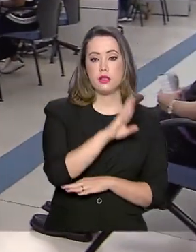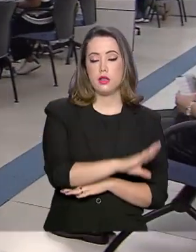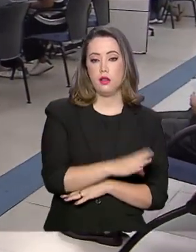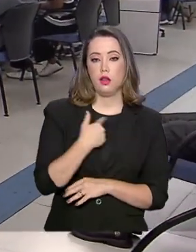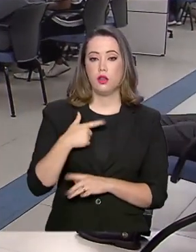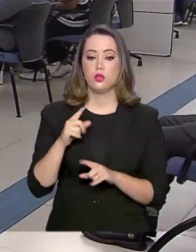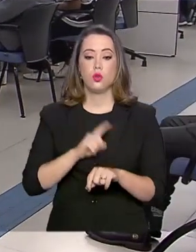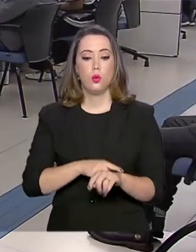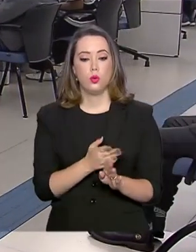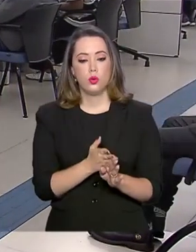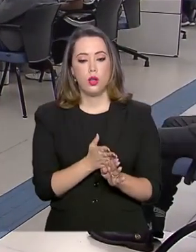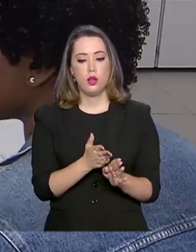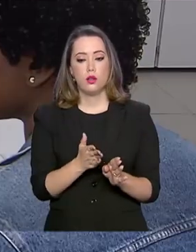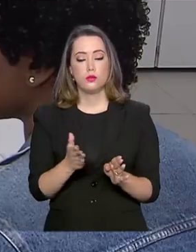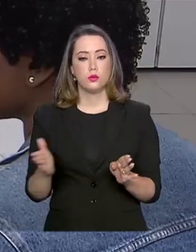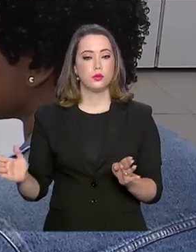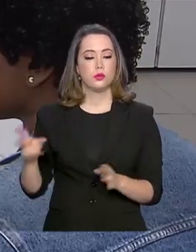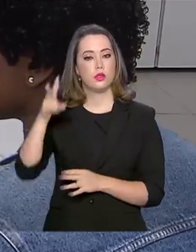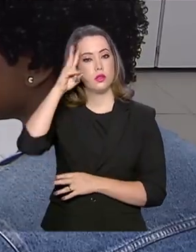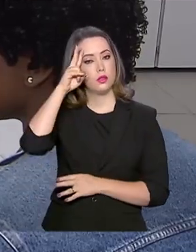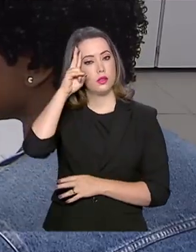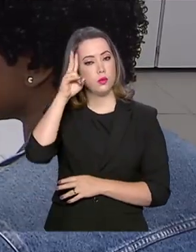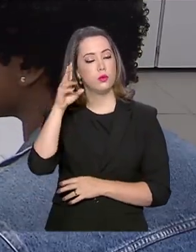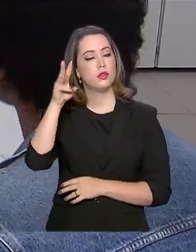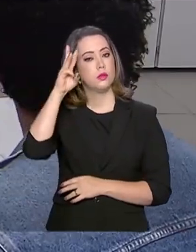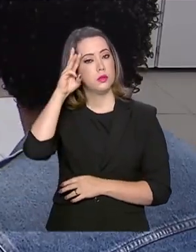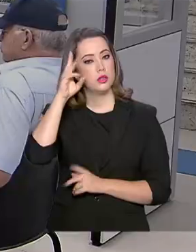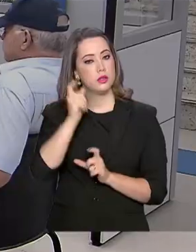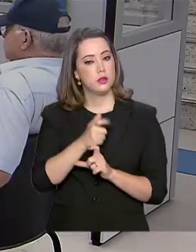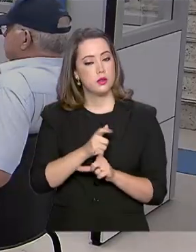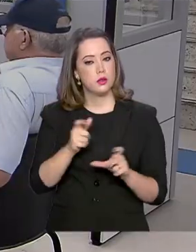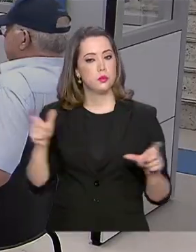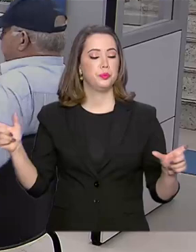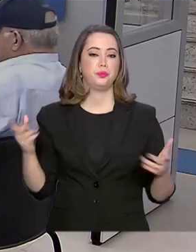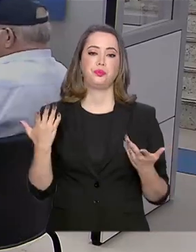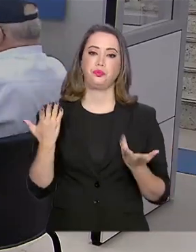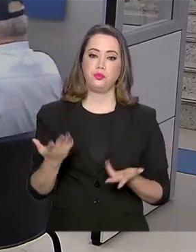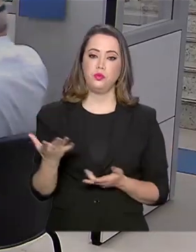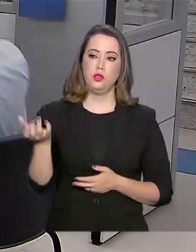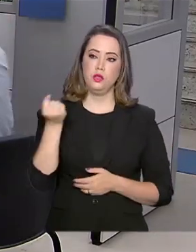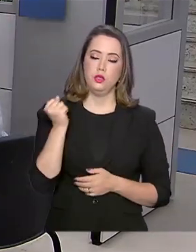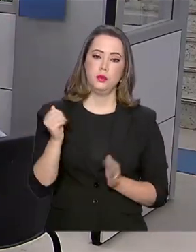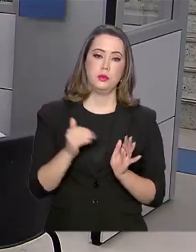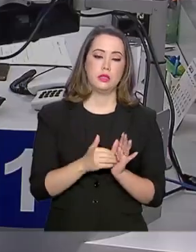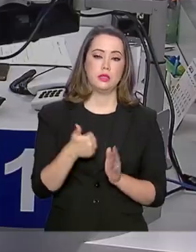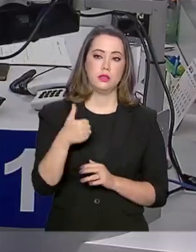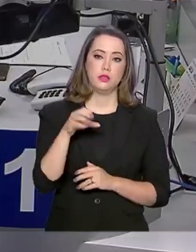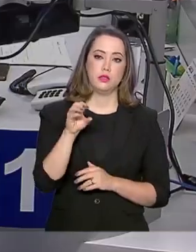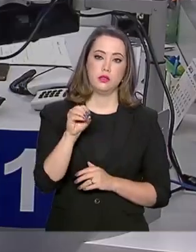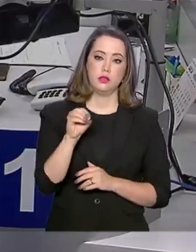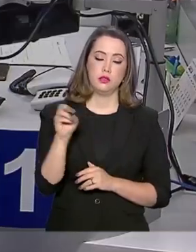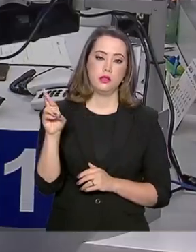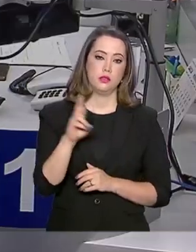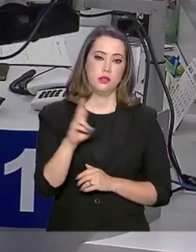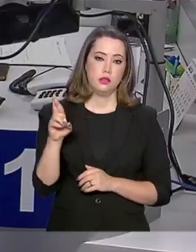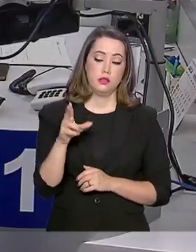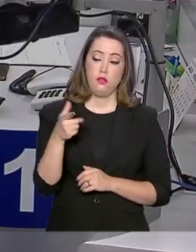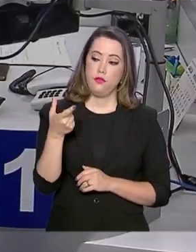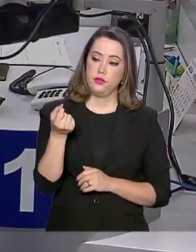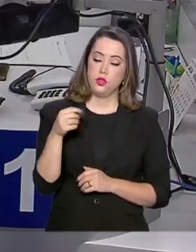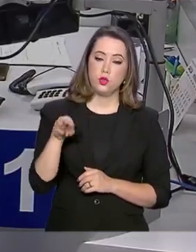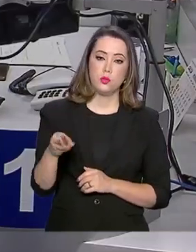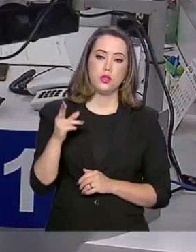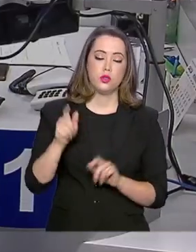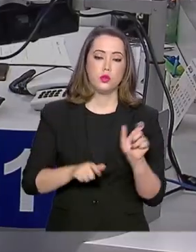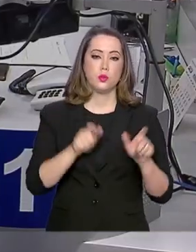e terão horários estendidos na segunda e terça-feiras. E para quem vai receber até 100 reais, cerca de 20 milhões de